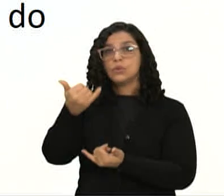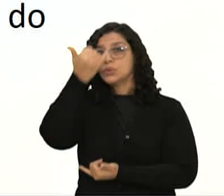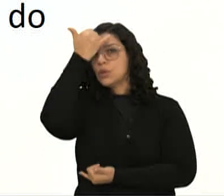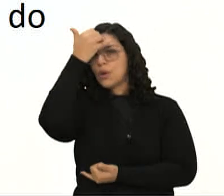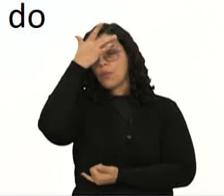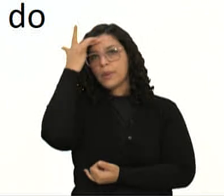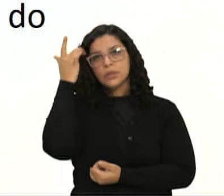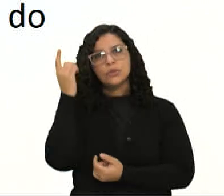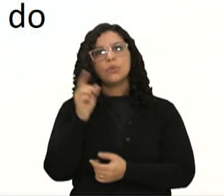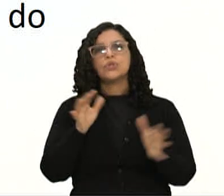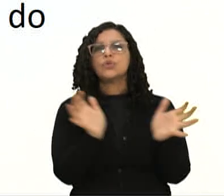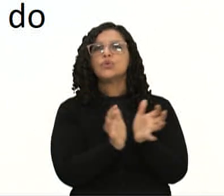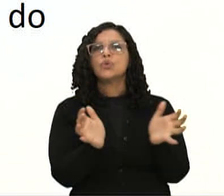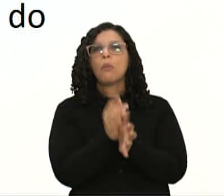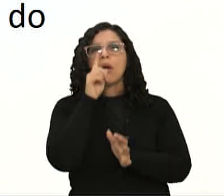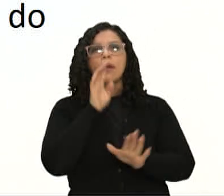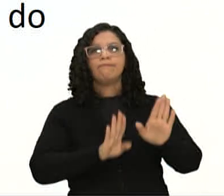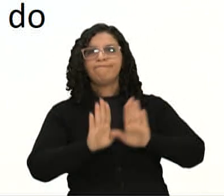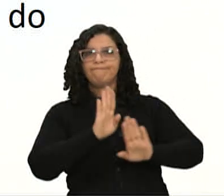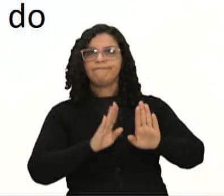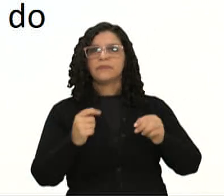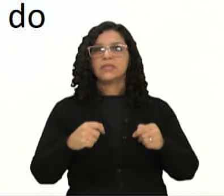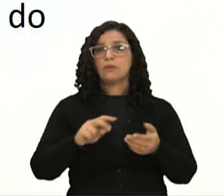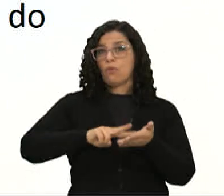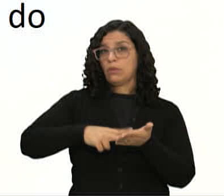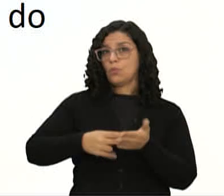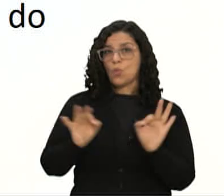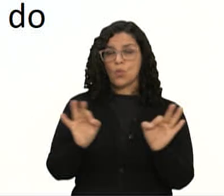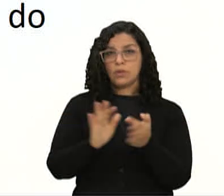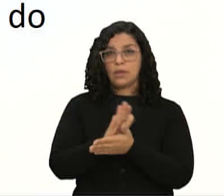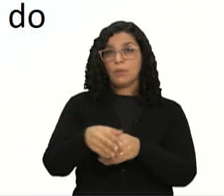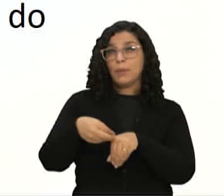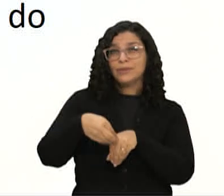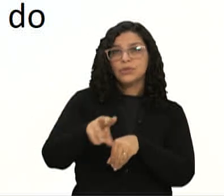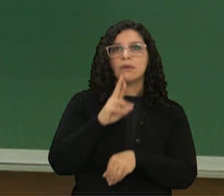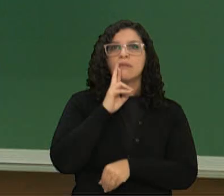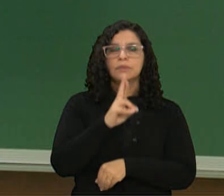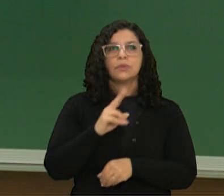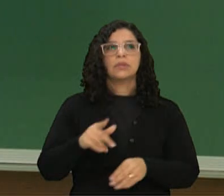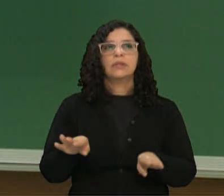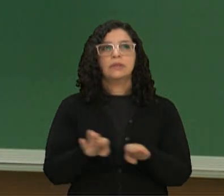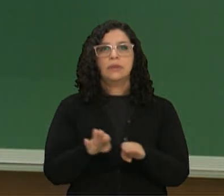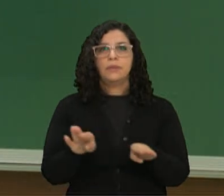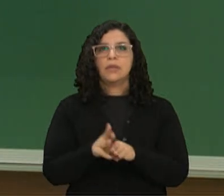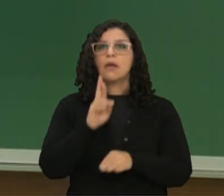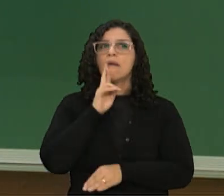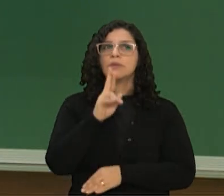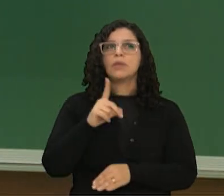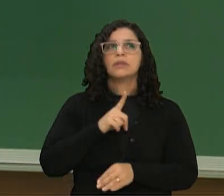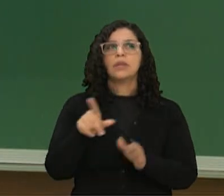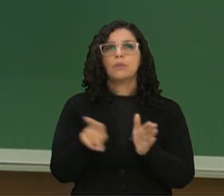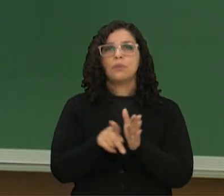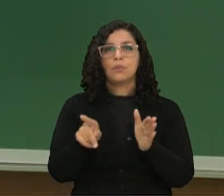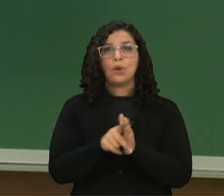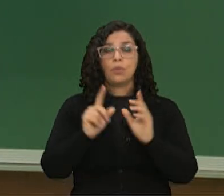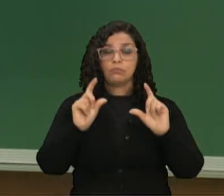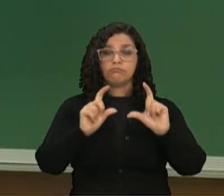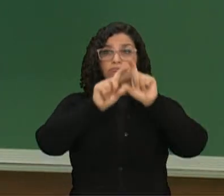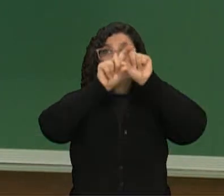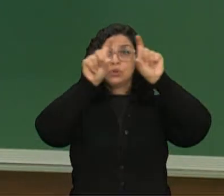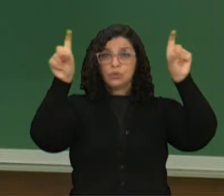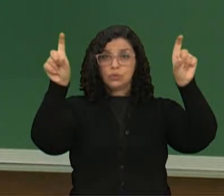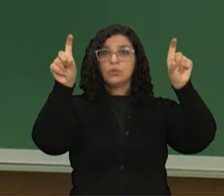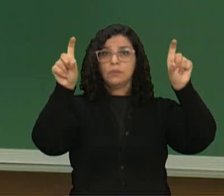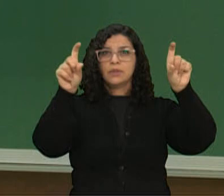Vou dar uma dica, como eu não traduzi para vocês, vou dar uma dica de resposta. A resposta está nessa primeira parte do texto